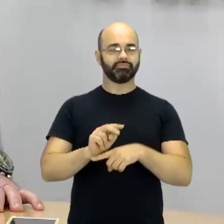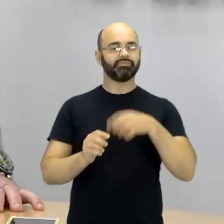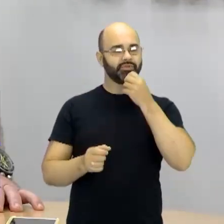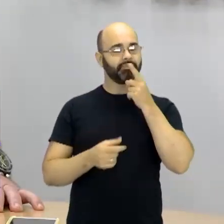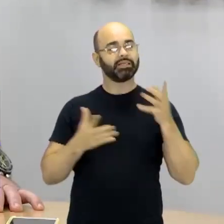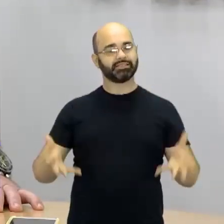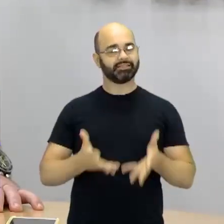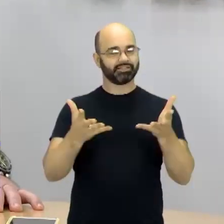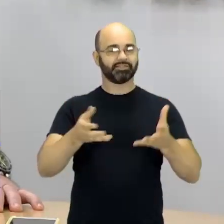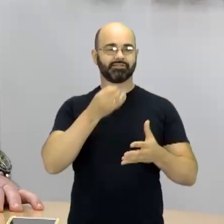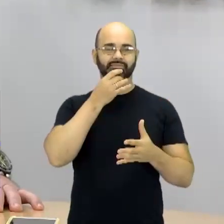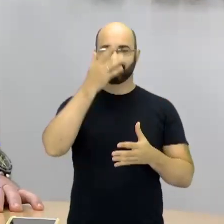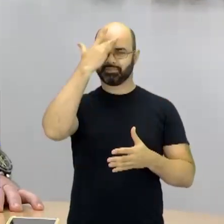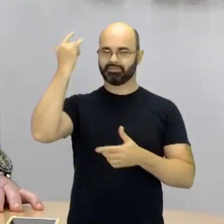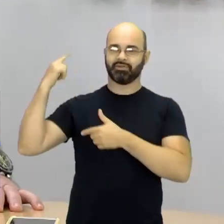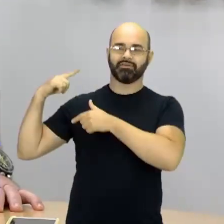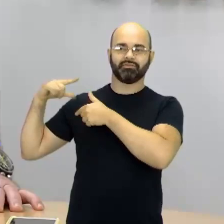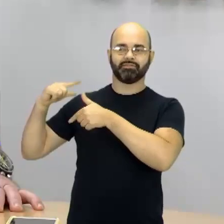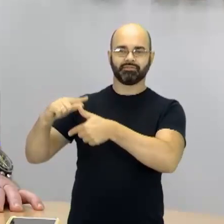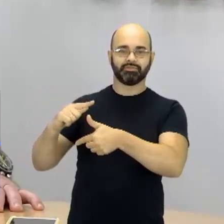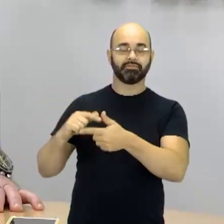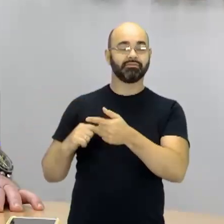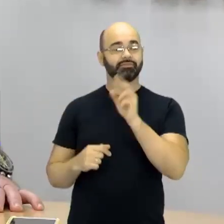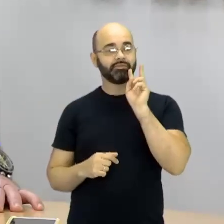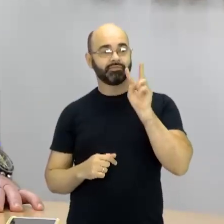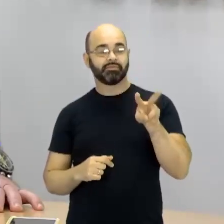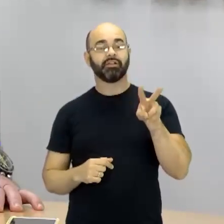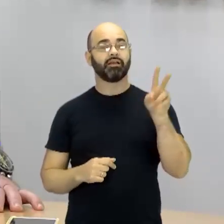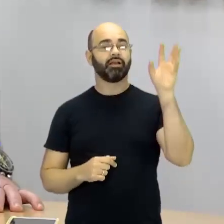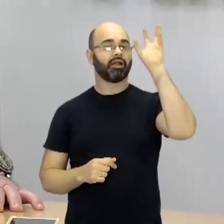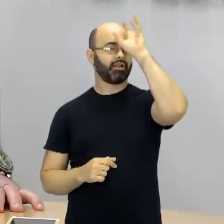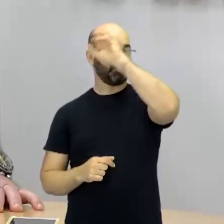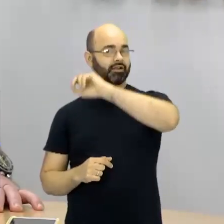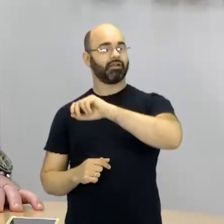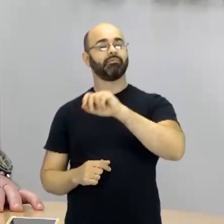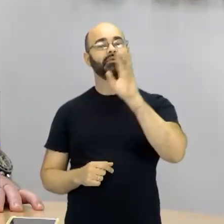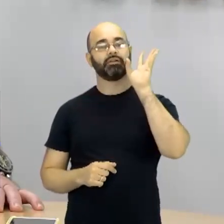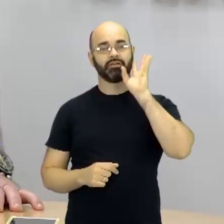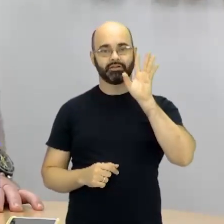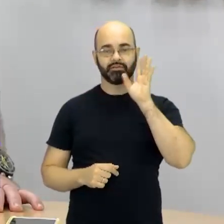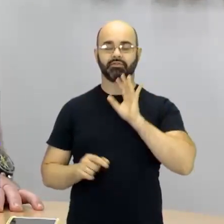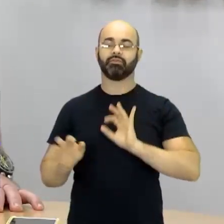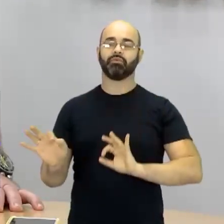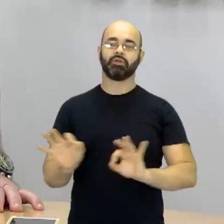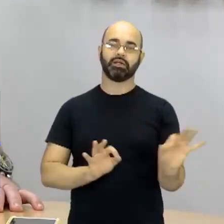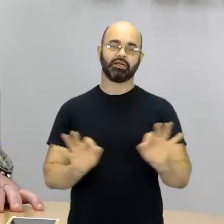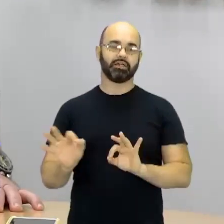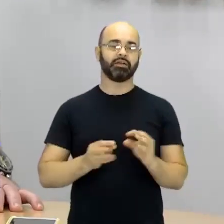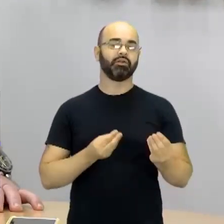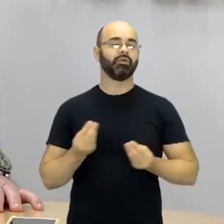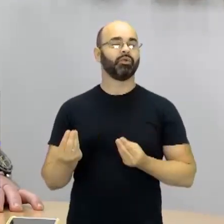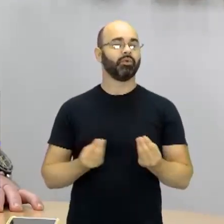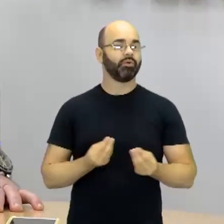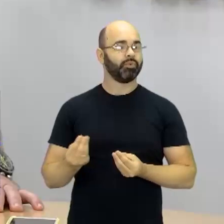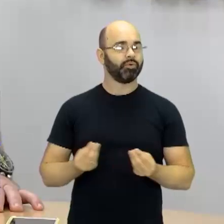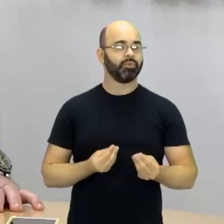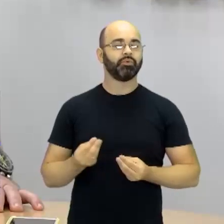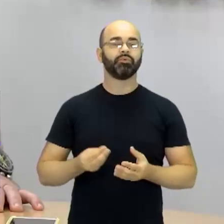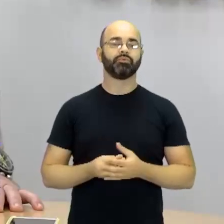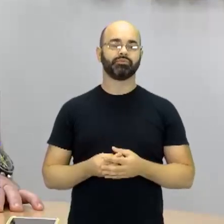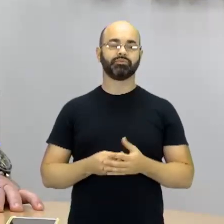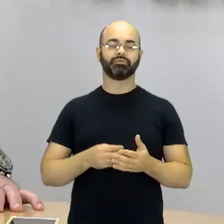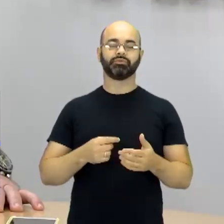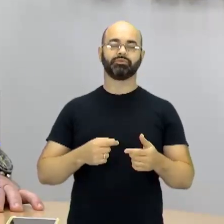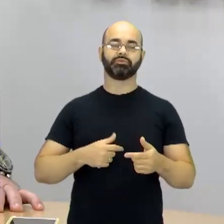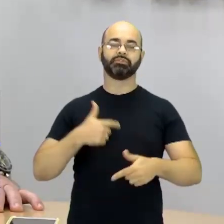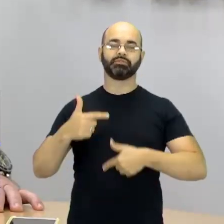as comunidades tradicionais a aprender, né, a questão da organização, né, dos modos operantes aí de